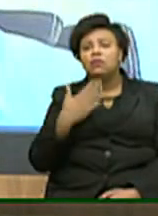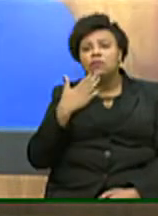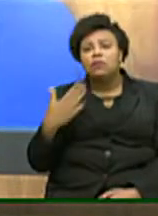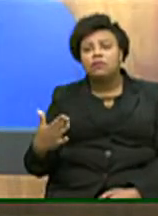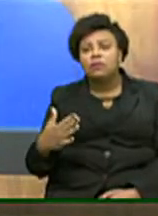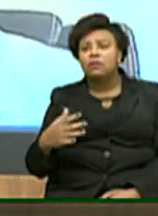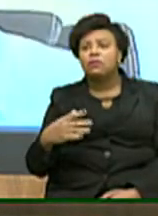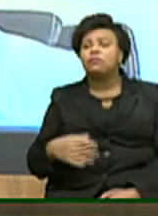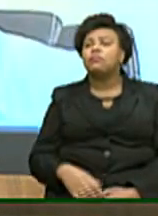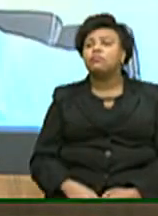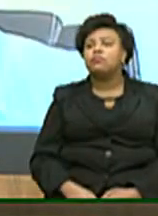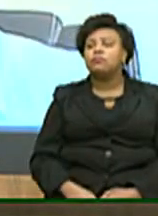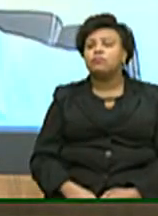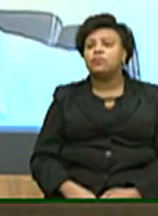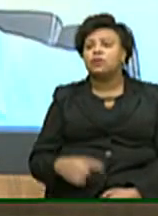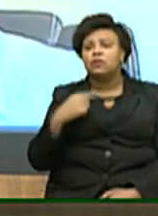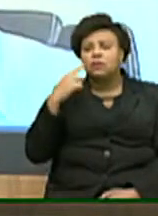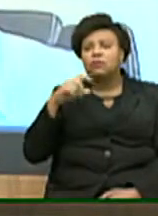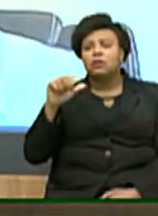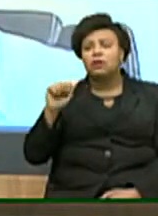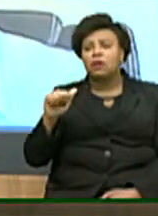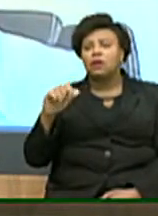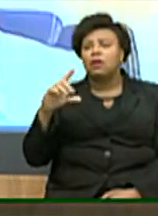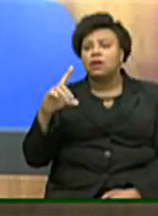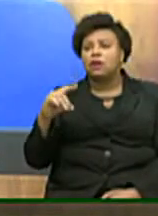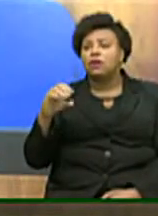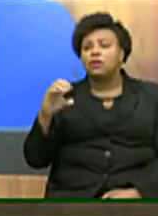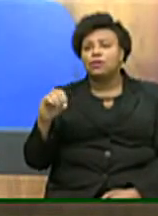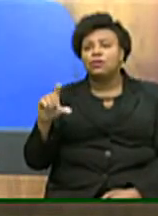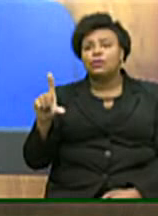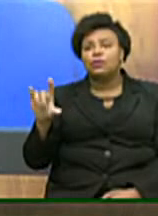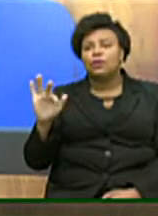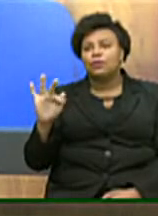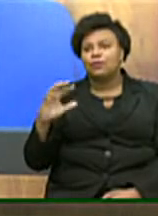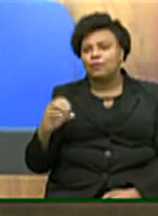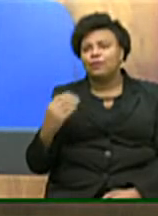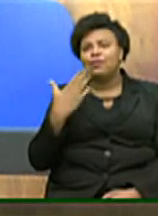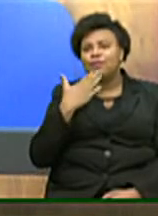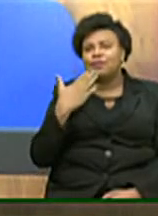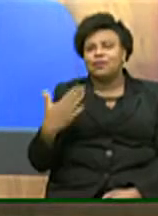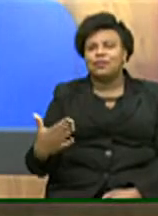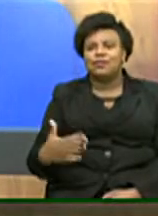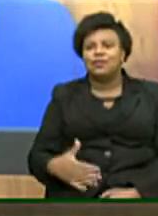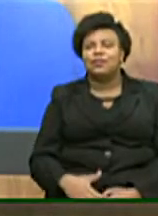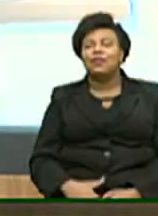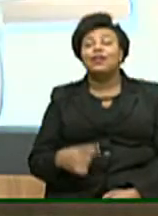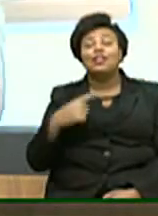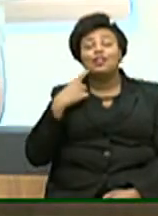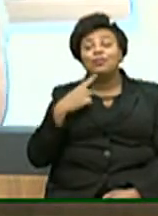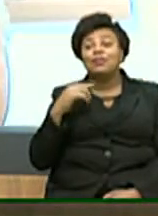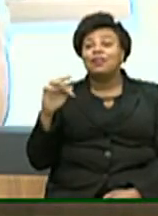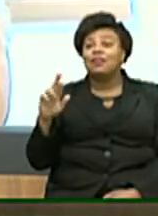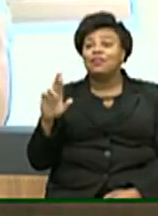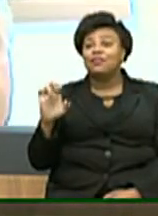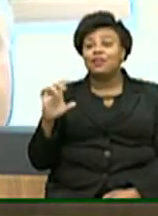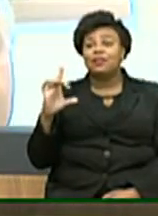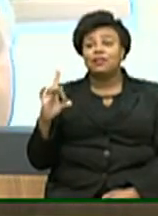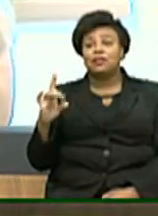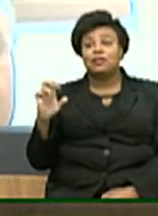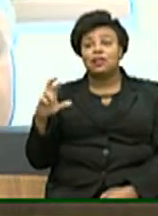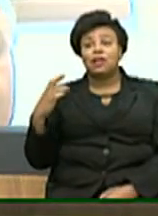Favorável, presidente. Ok, deputado Adolfo Brito. Voto a favor, presidente. Deputado Frederico Antunes.